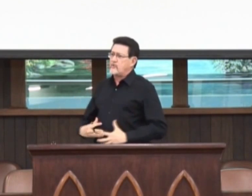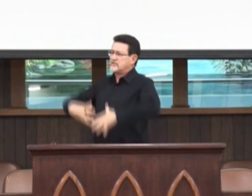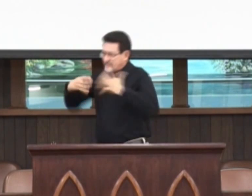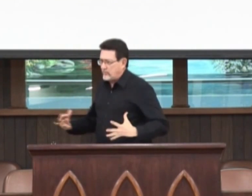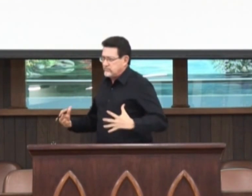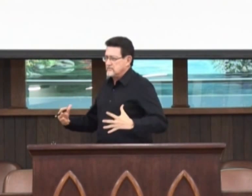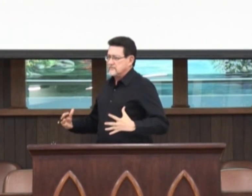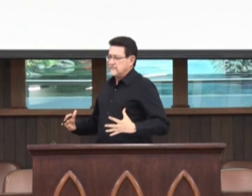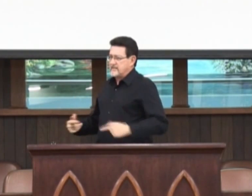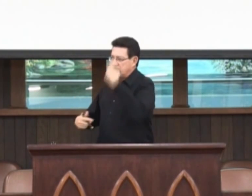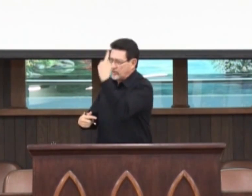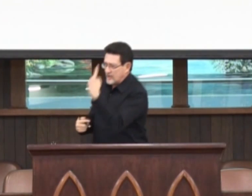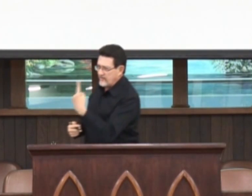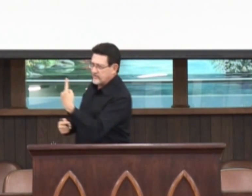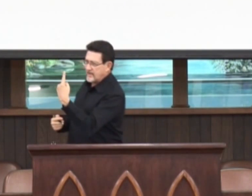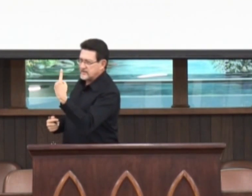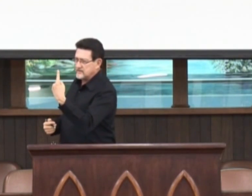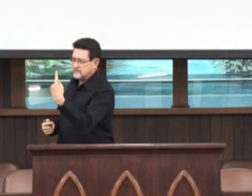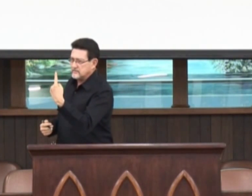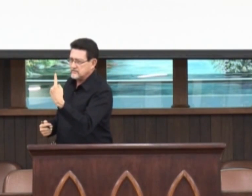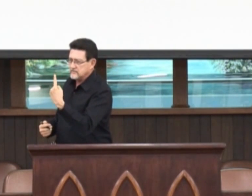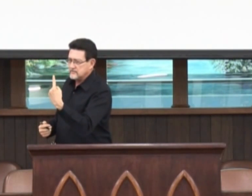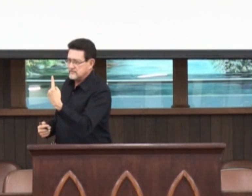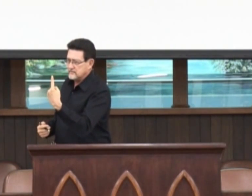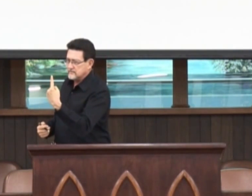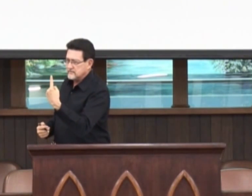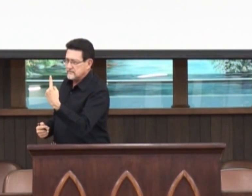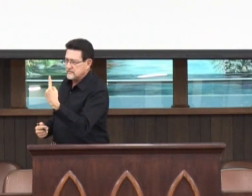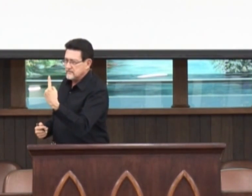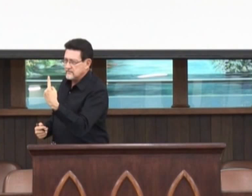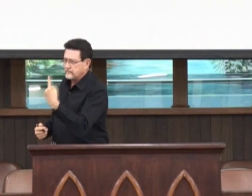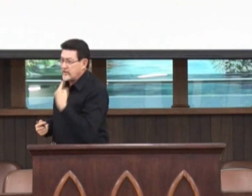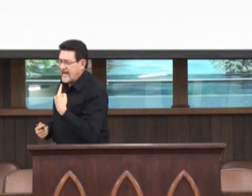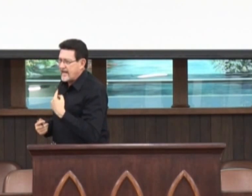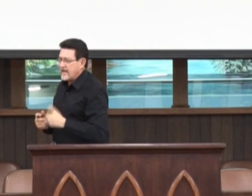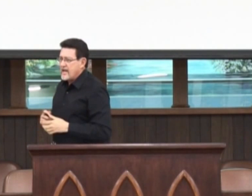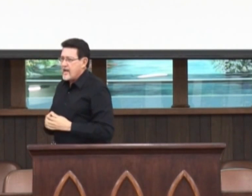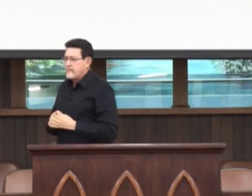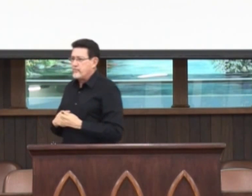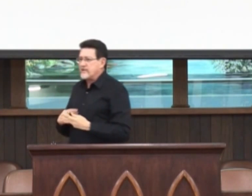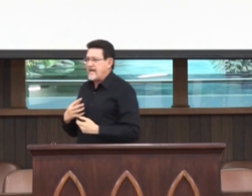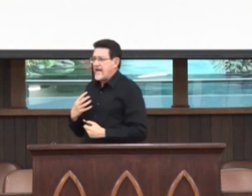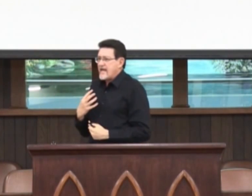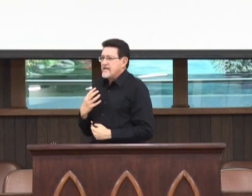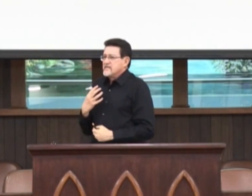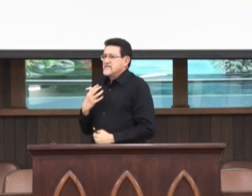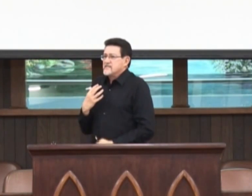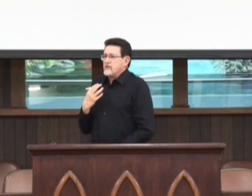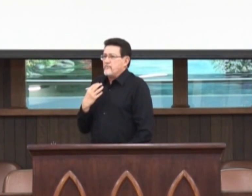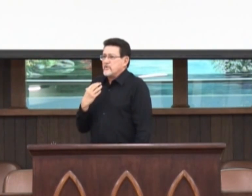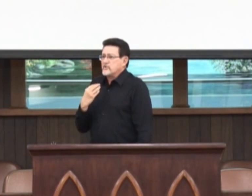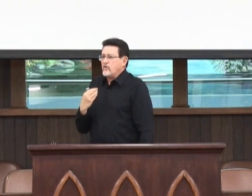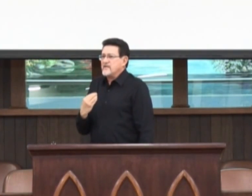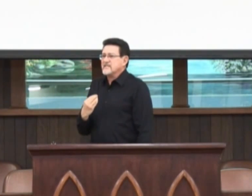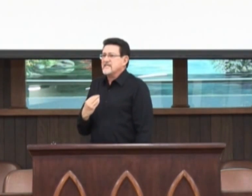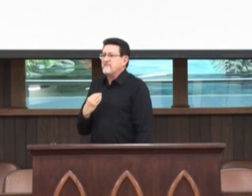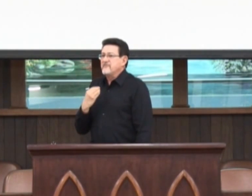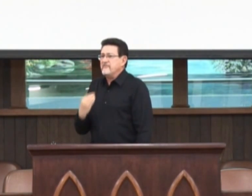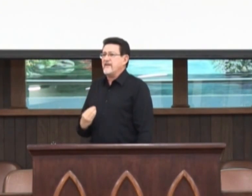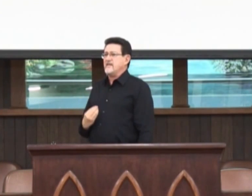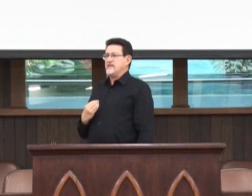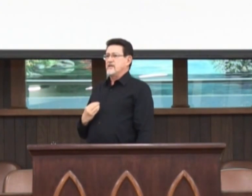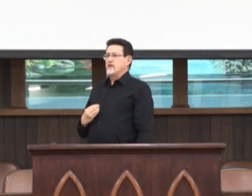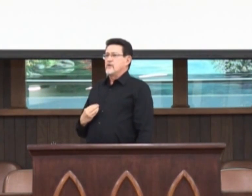três pessoas? São. Mas eles só têm uma vontade. Por quê? Porque são pessoas